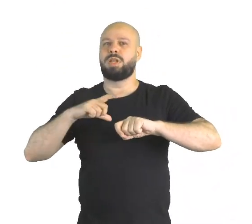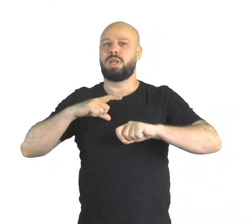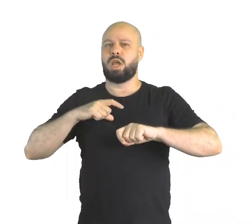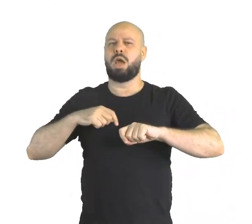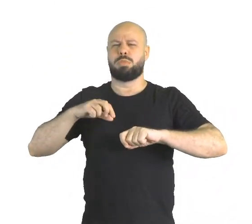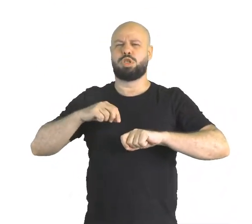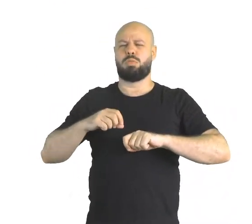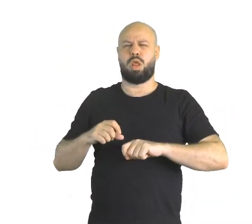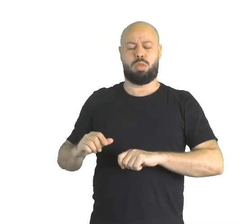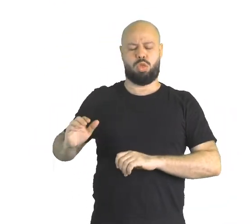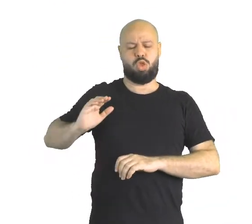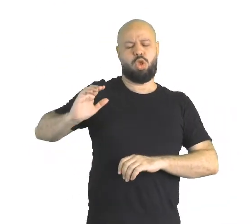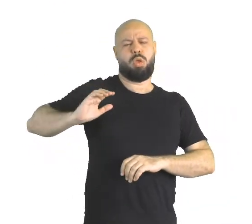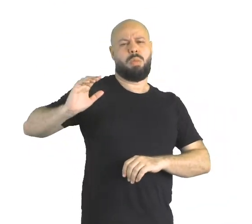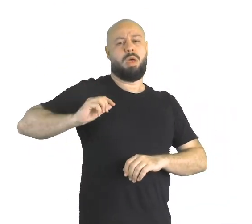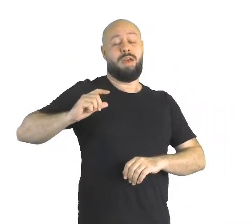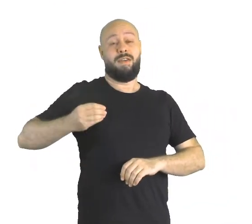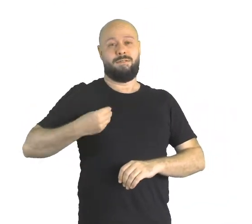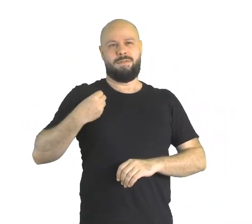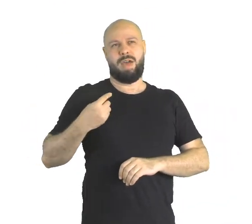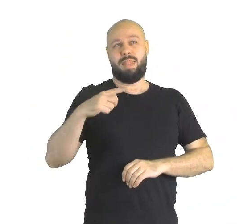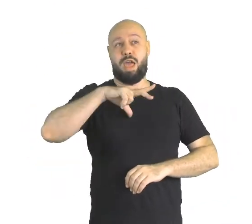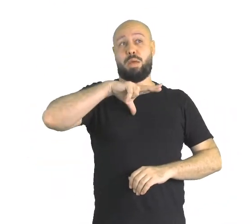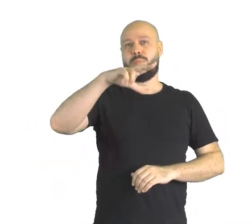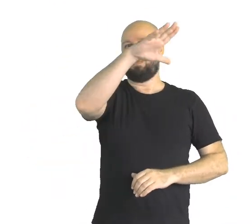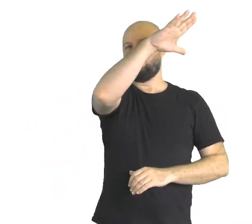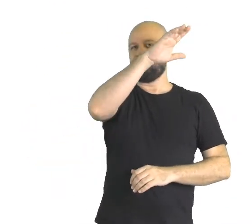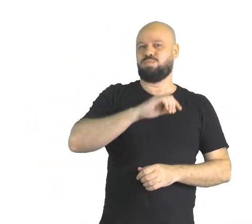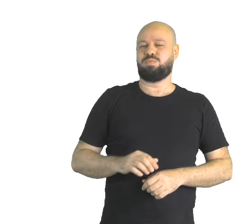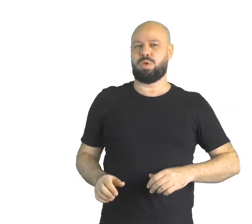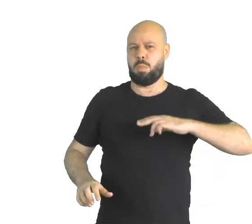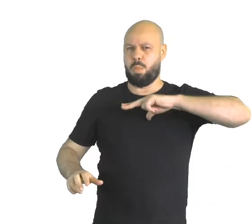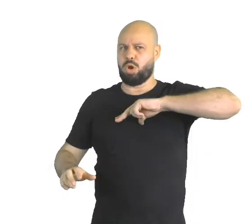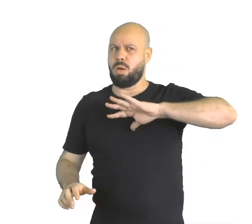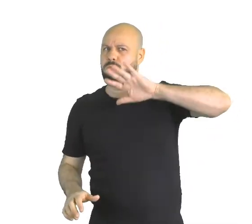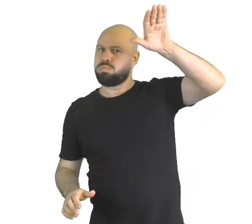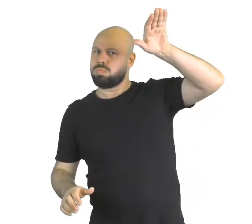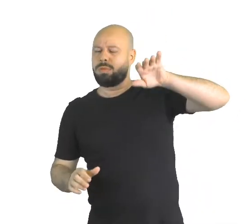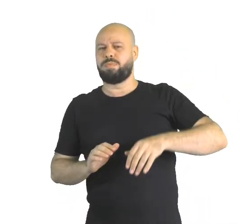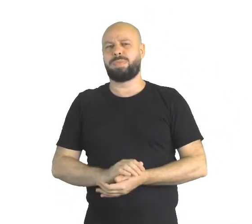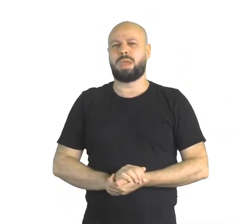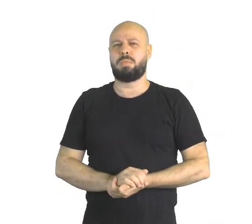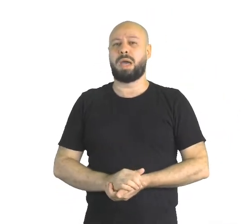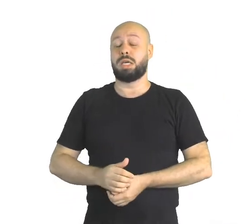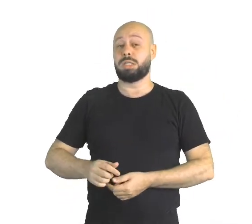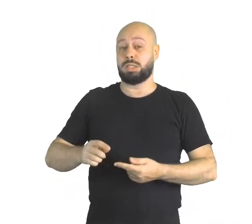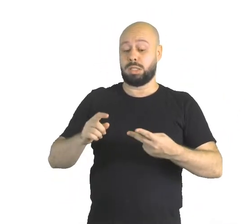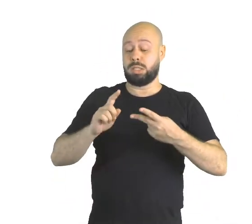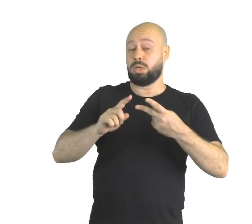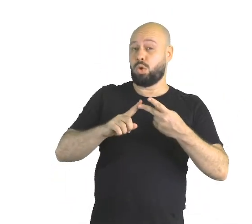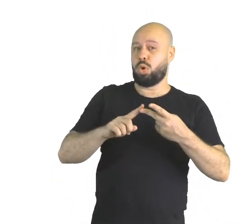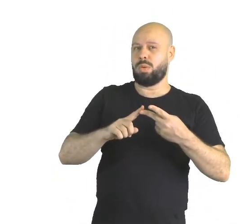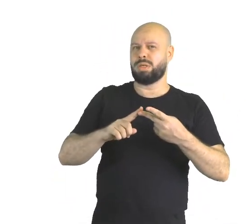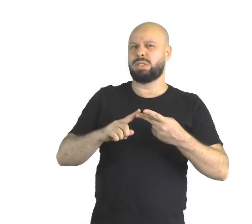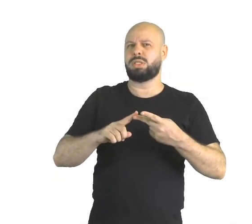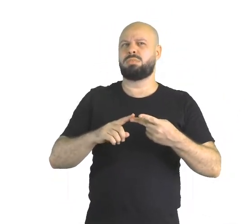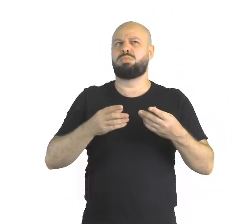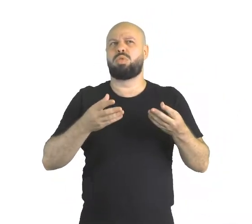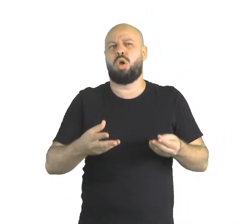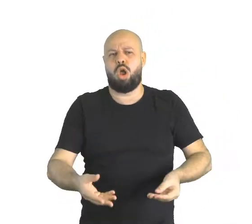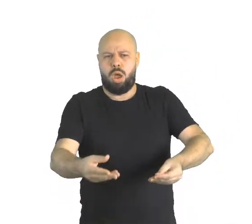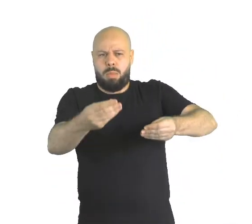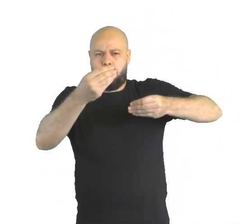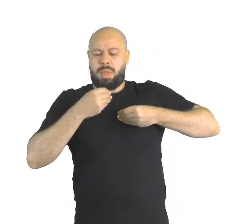nobre. Certo? Você tinha que morar em Portugal e você tinha que ser nobre, certo? Segundo, ao você receber aquela